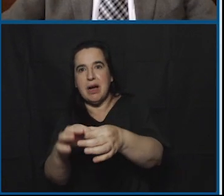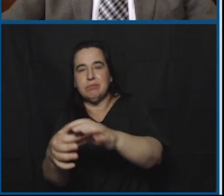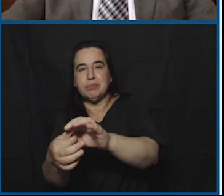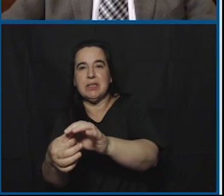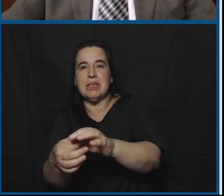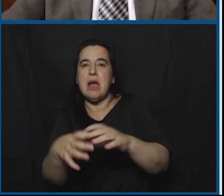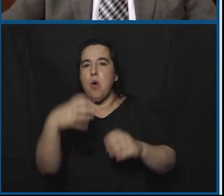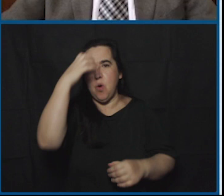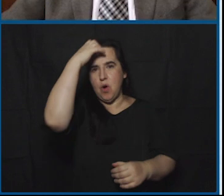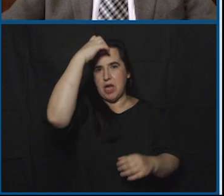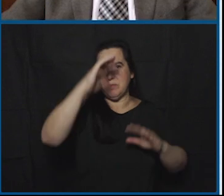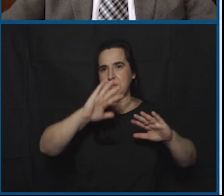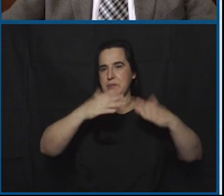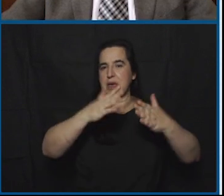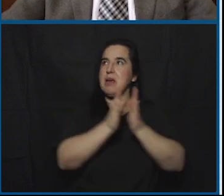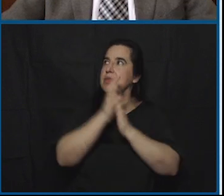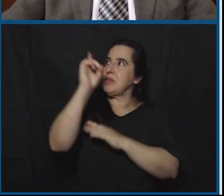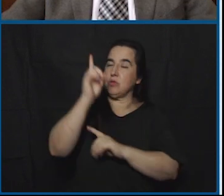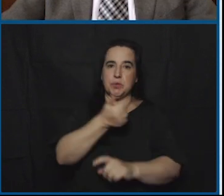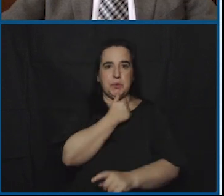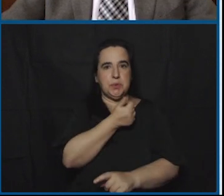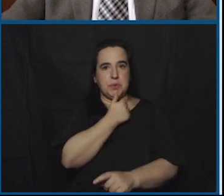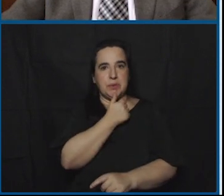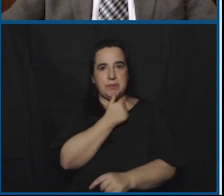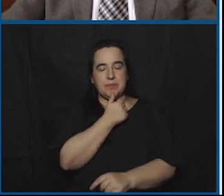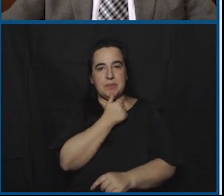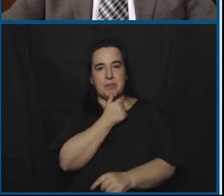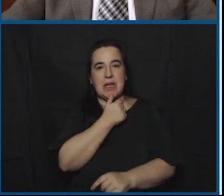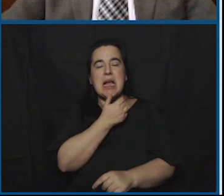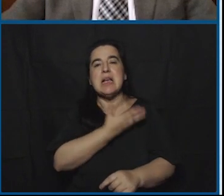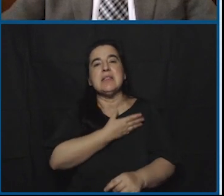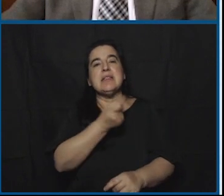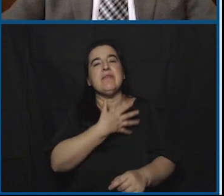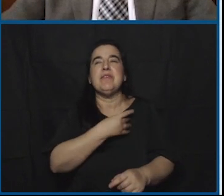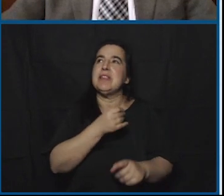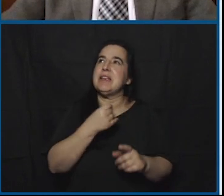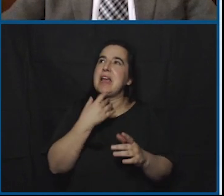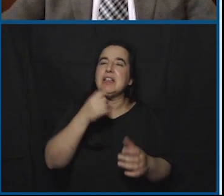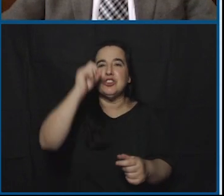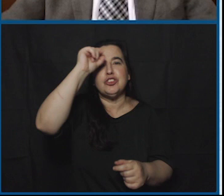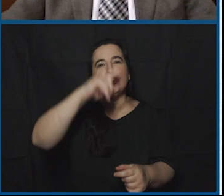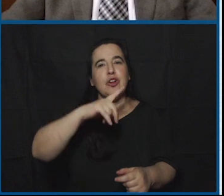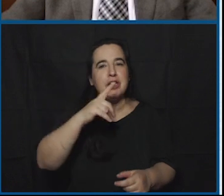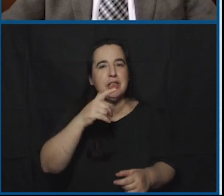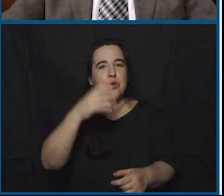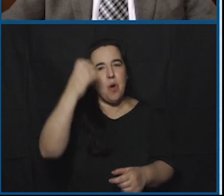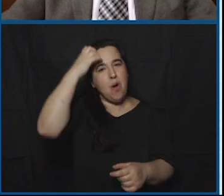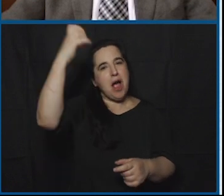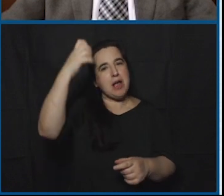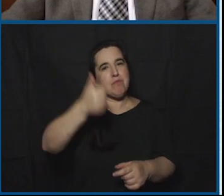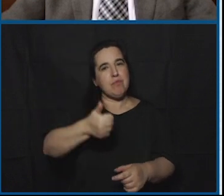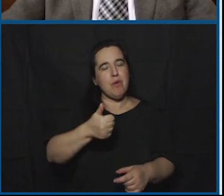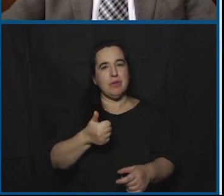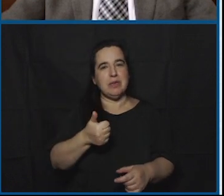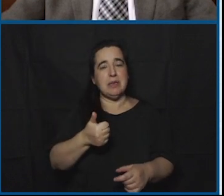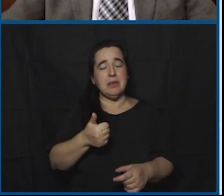esse reino primeiro que Deus instituiu. E Davi é também esse paradigma do bom rei. Nas crónicas nós vemos muitas vezes